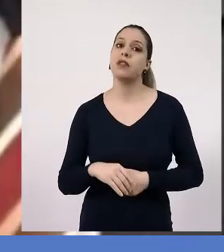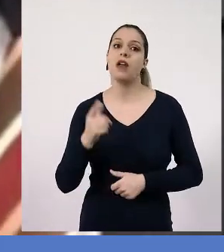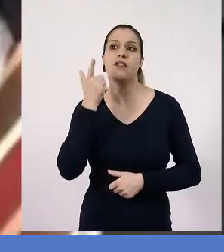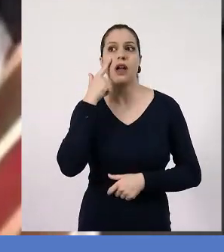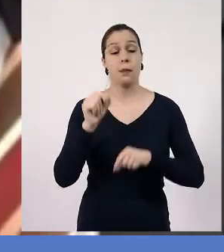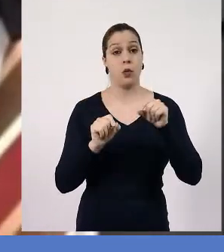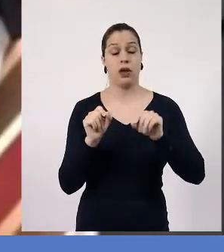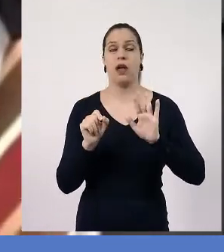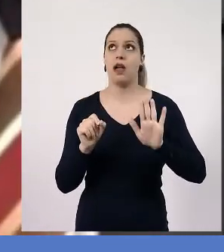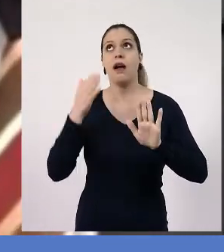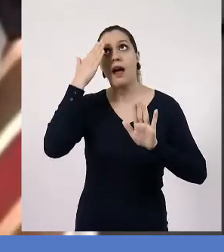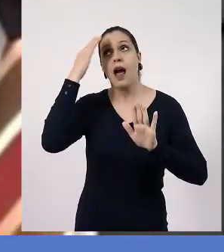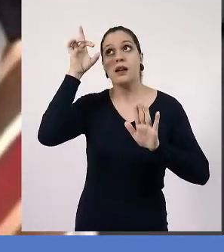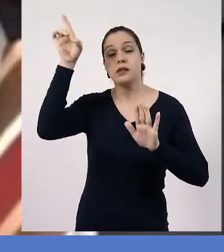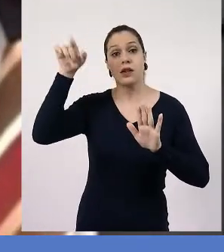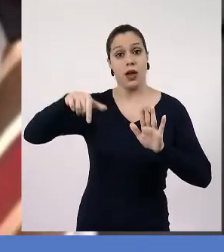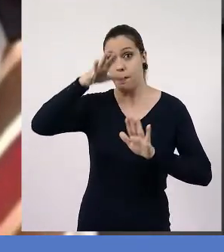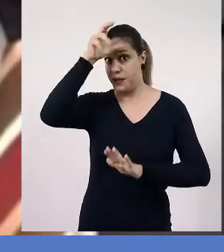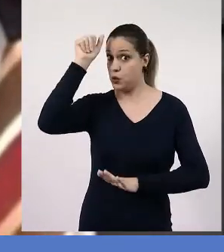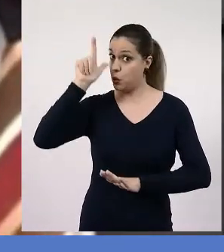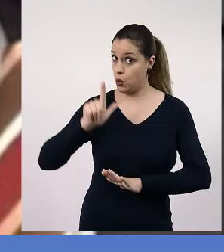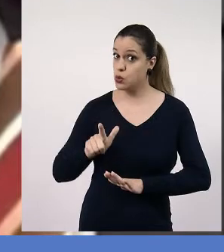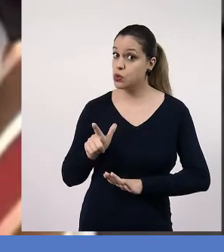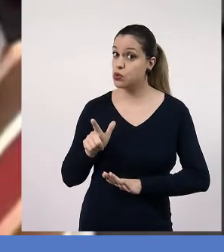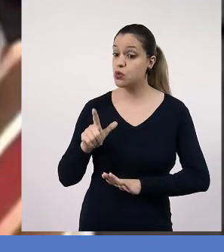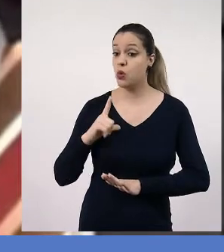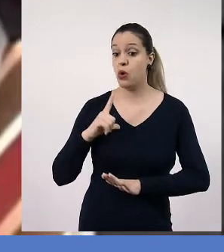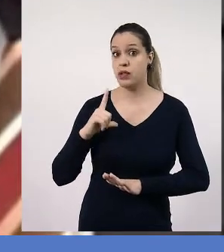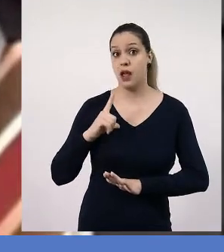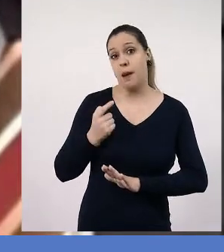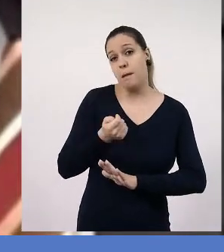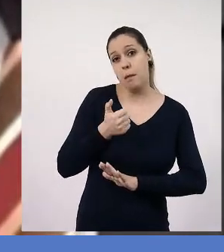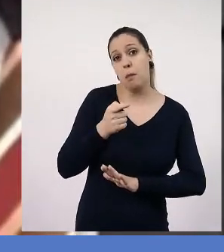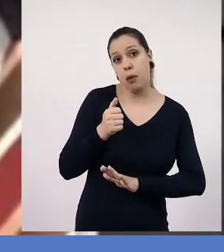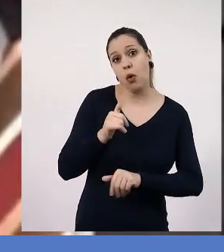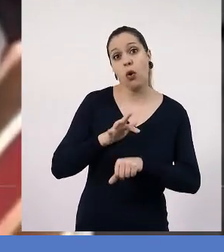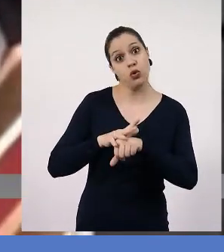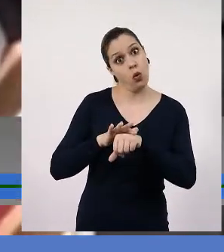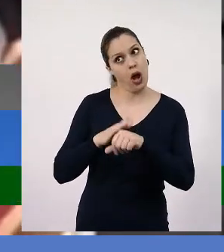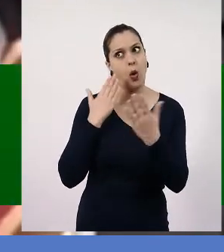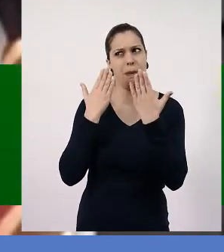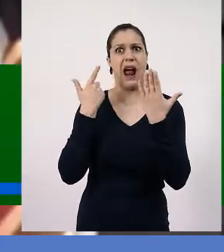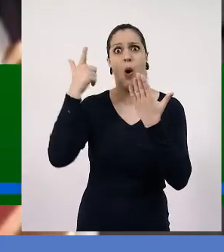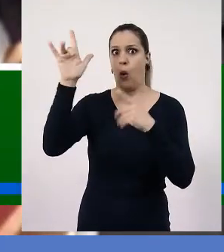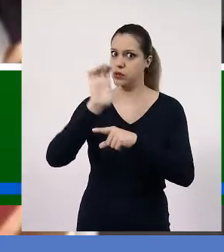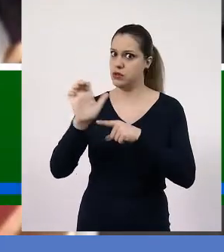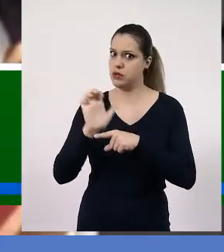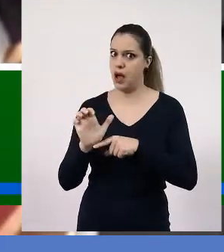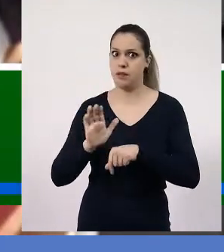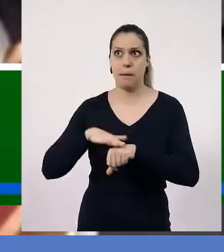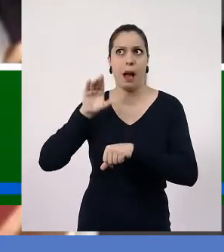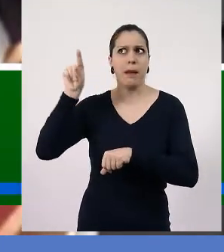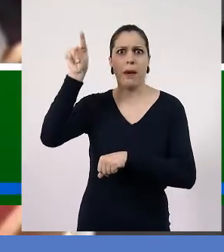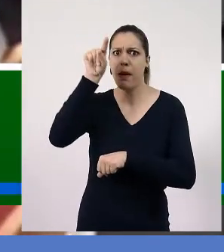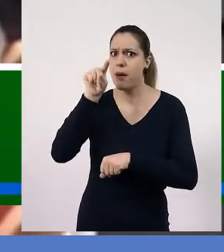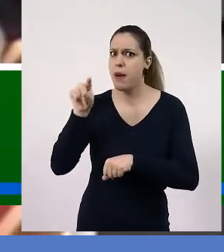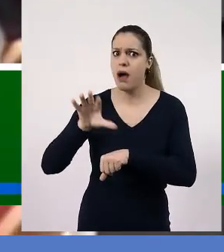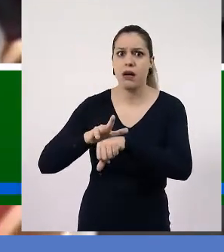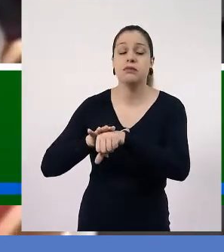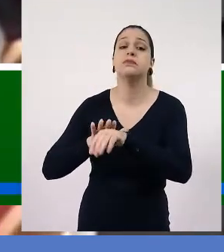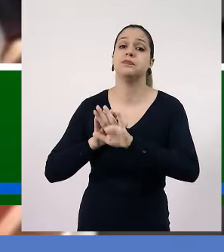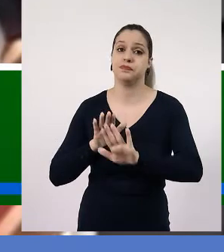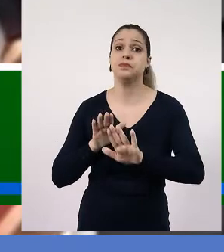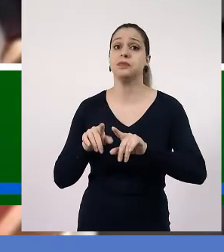Deus, Mato Grosso do Sul, os índices têm sido baixos comparados a outros estados, mas não deixa de estar